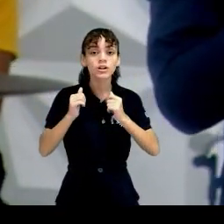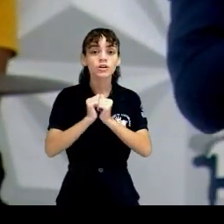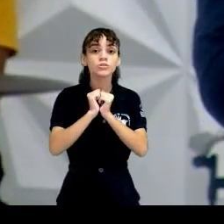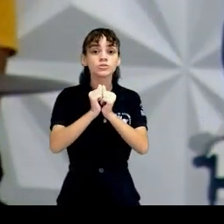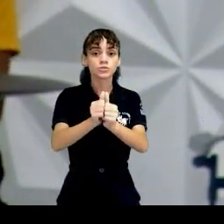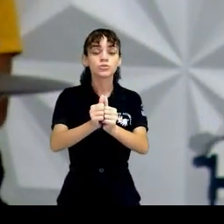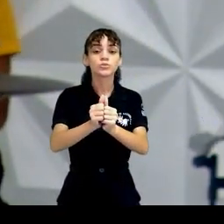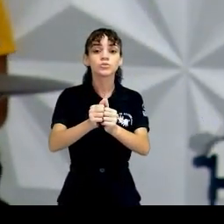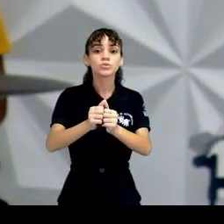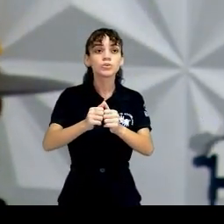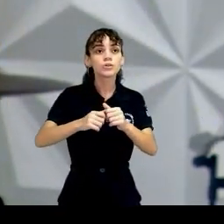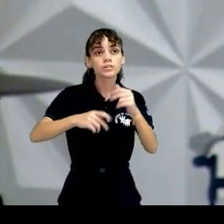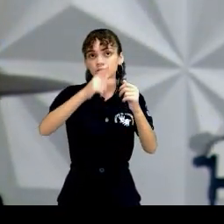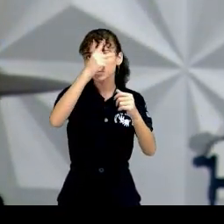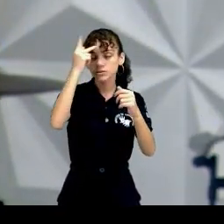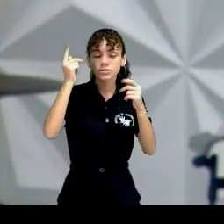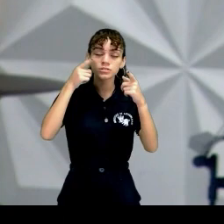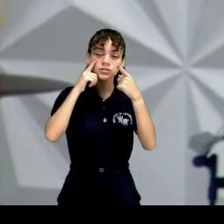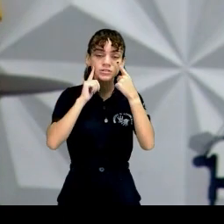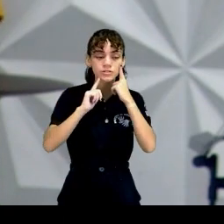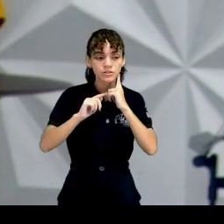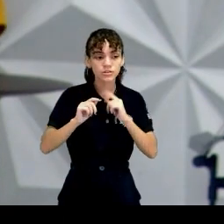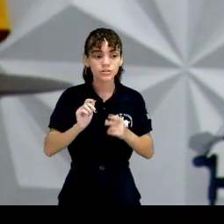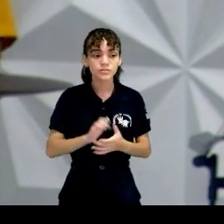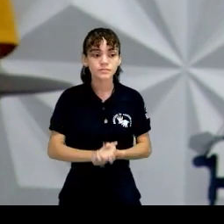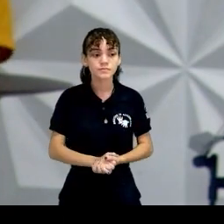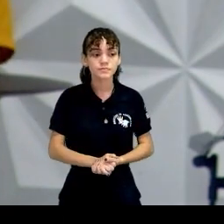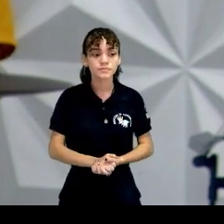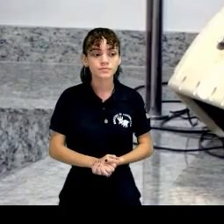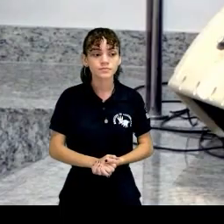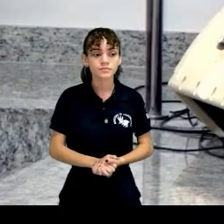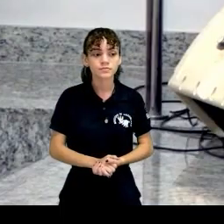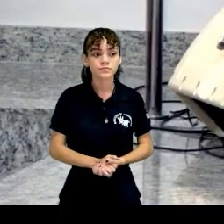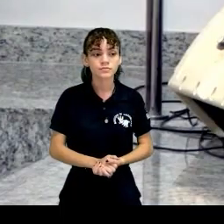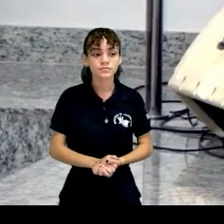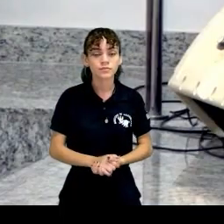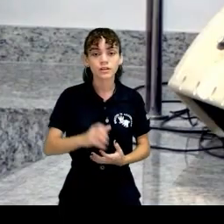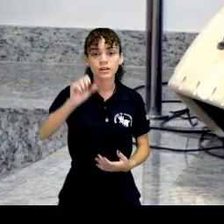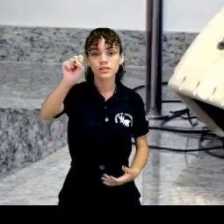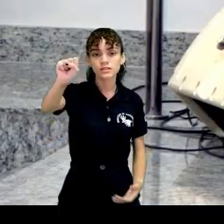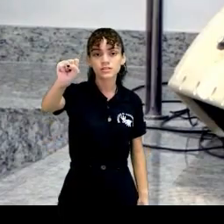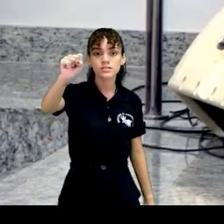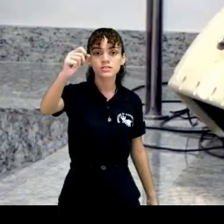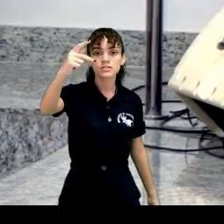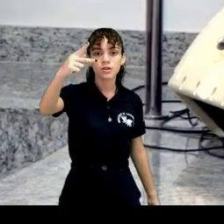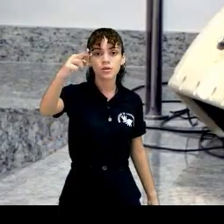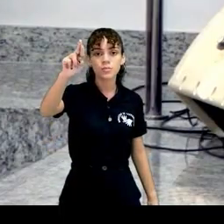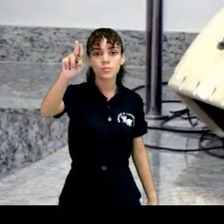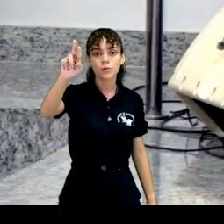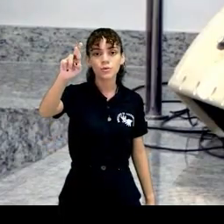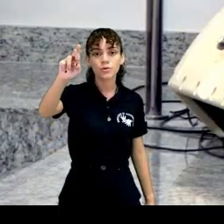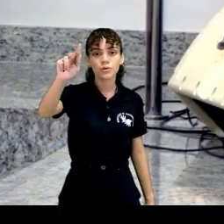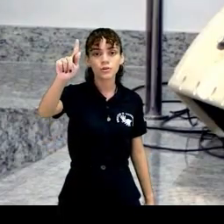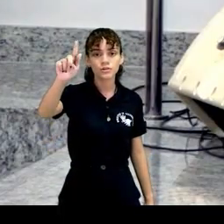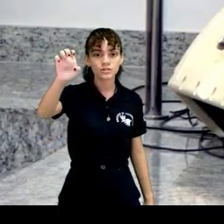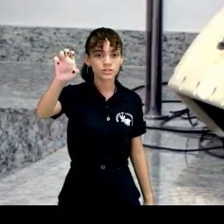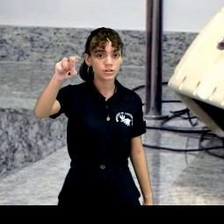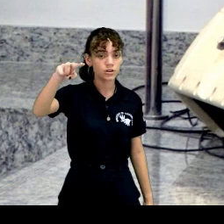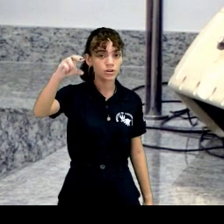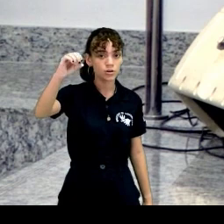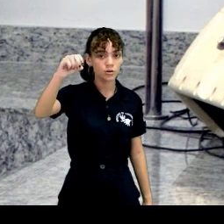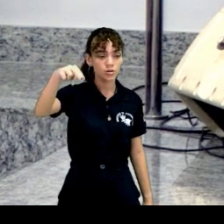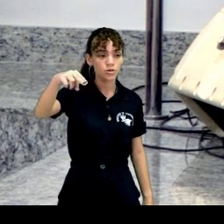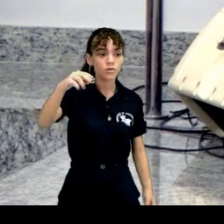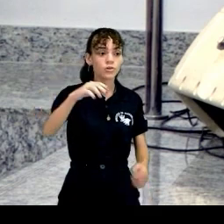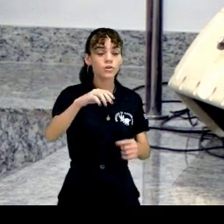Charles Spurgeon escreveu, a desgraça faz de estranhos amigos íntimos. É